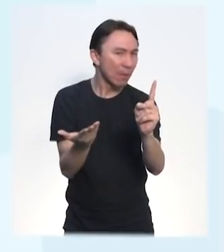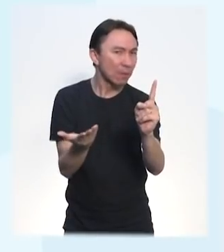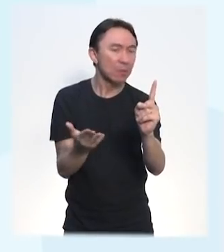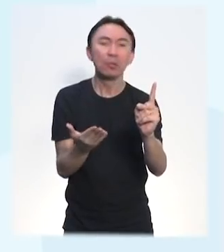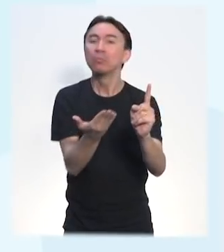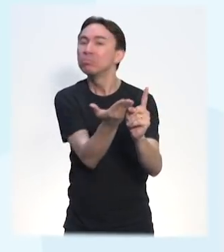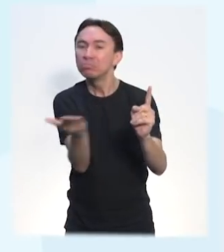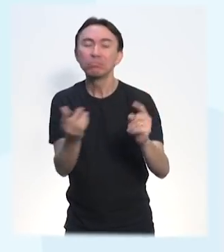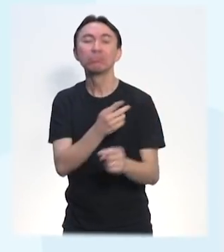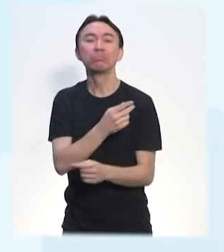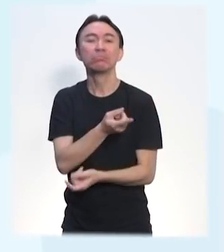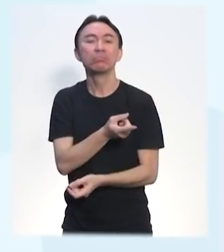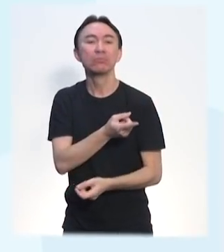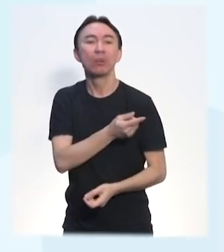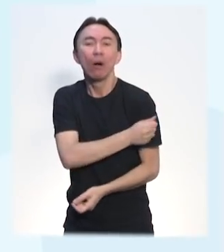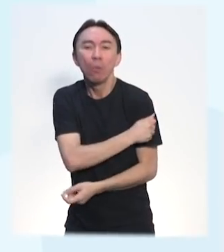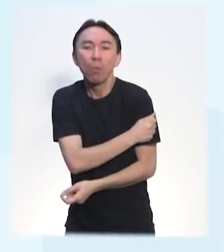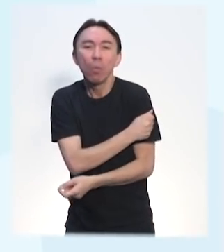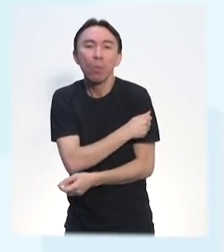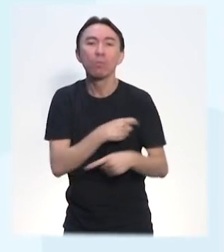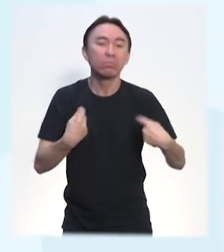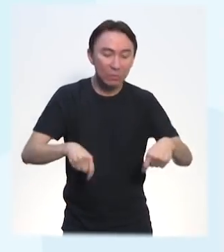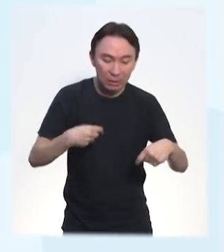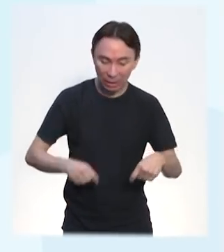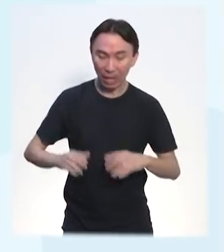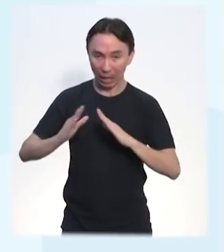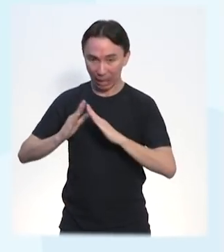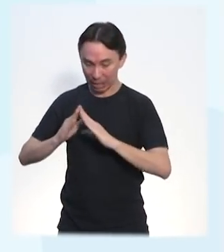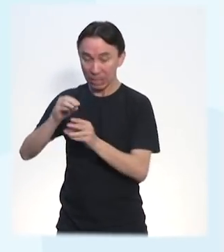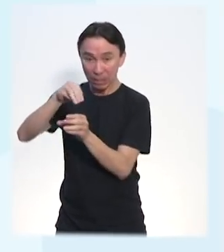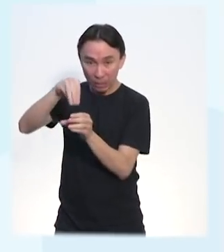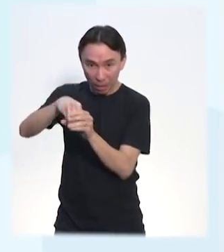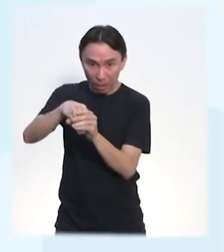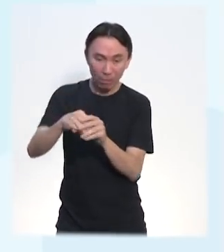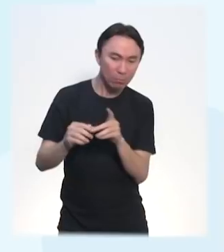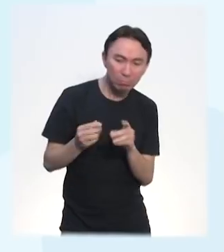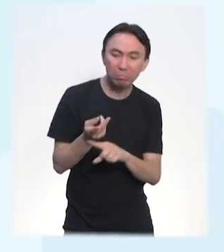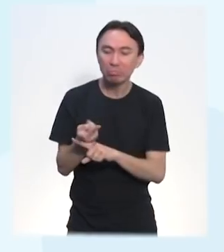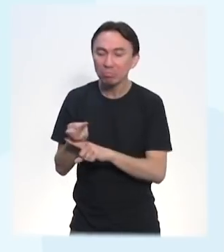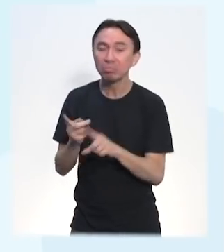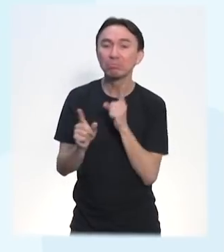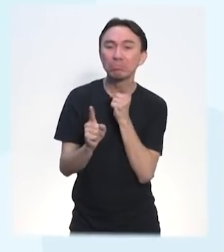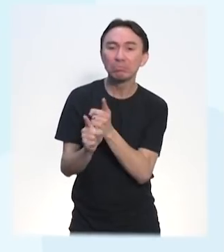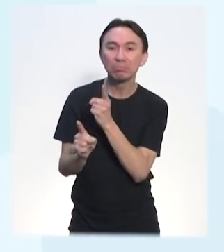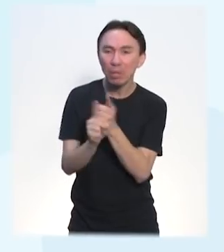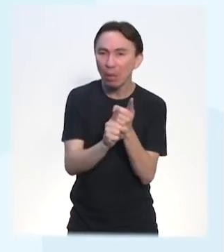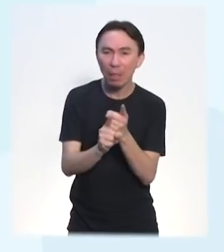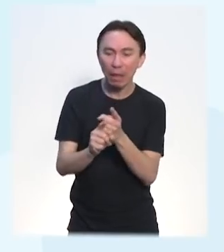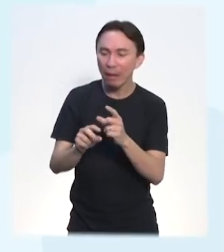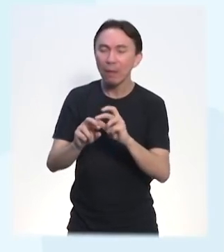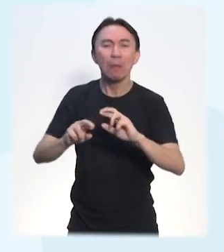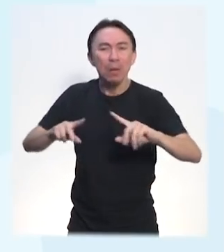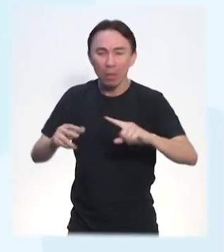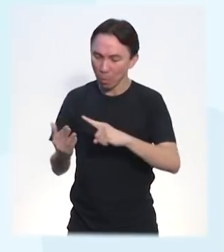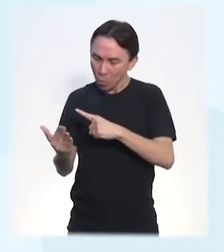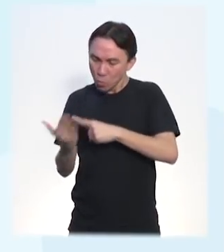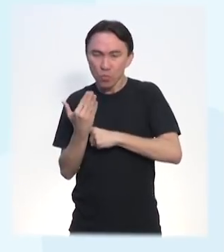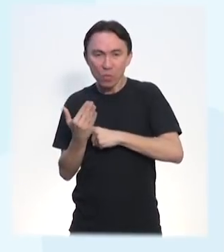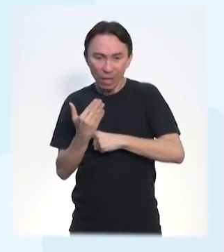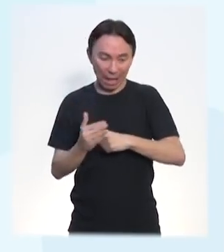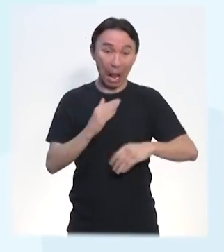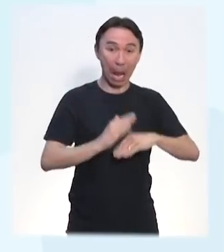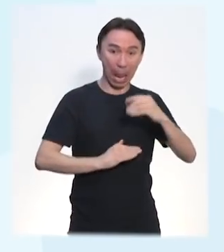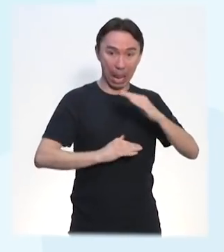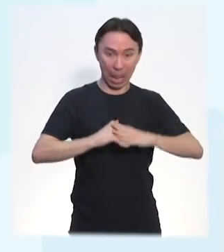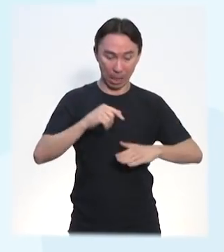os estudantes deverão encontrar dentro de casa elementos ou situações que relacionem a habilidade da semana. Então, nós